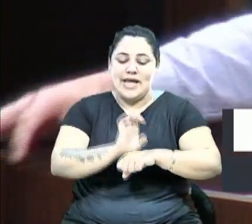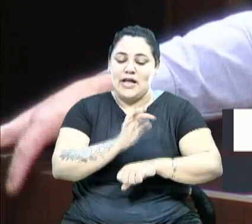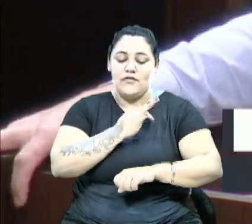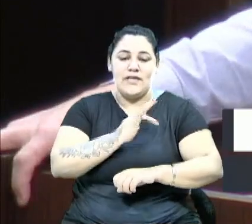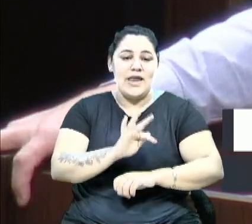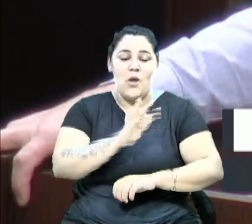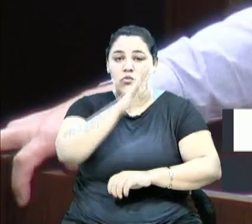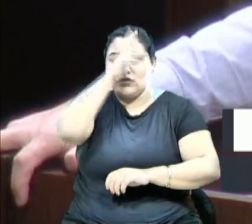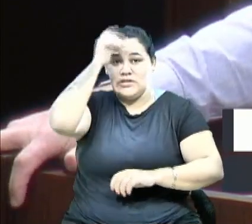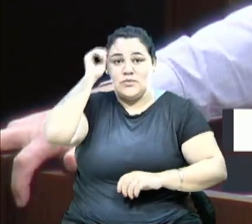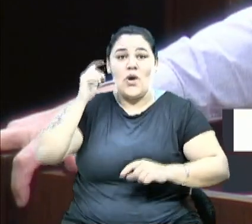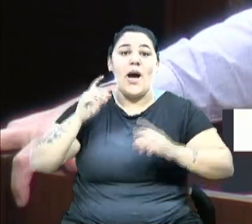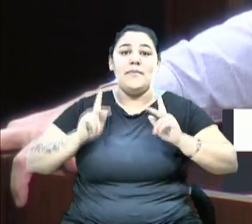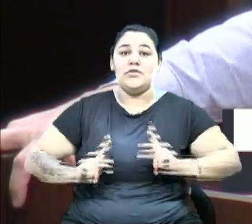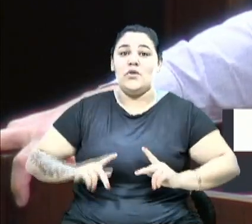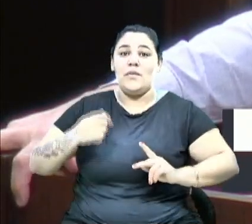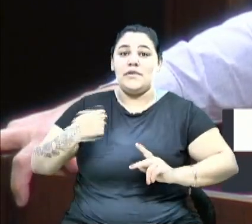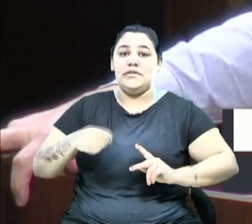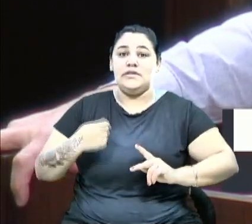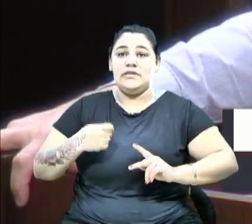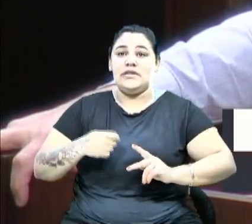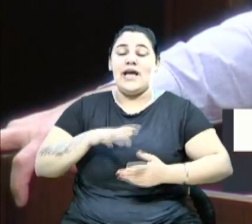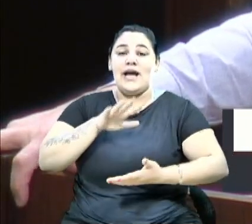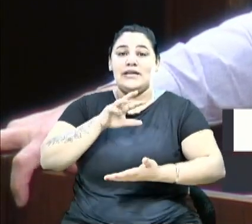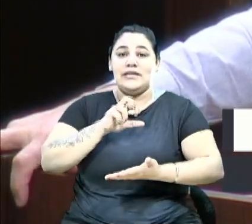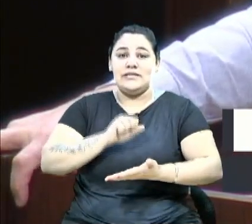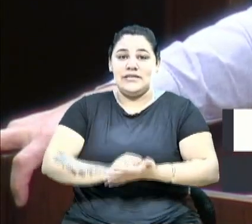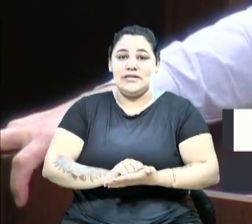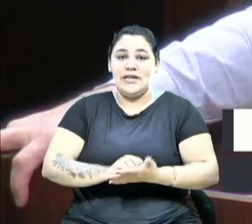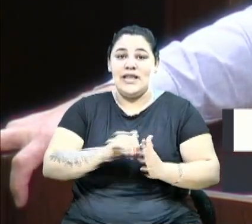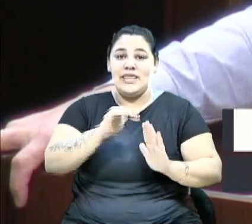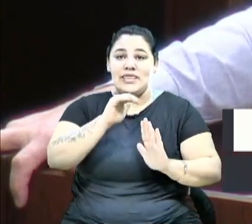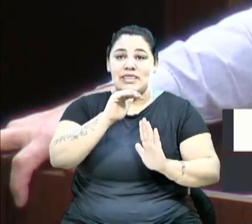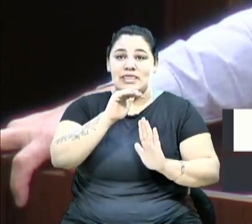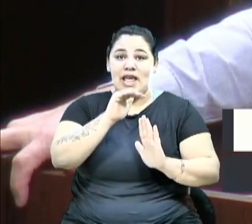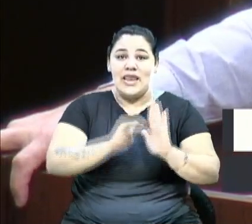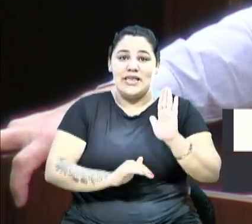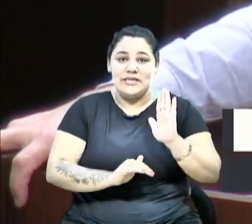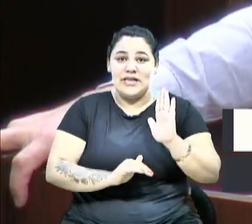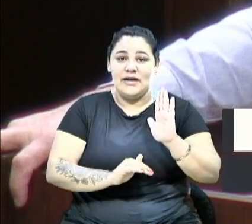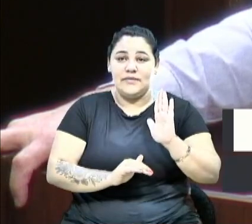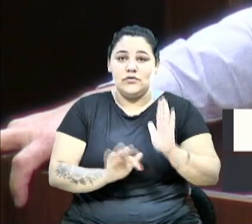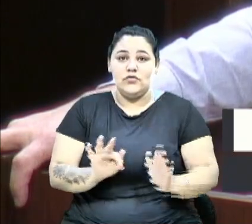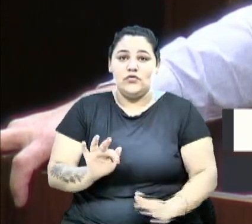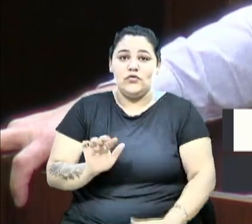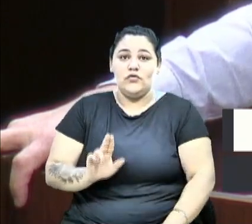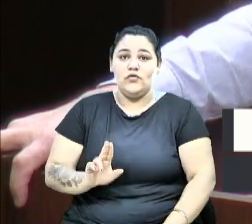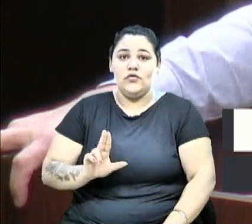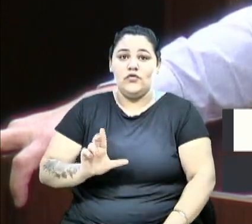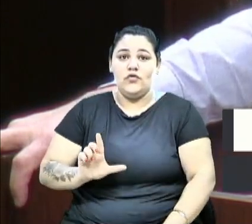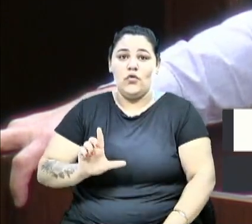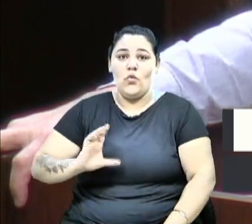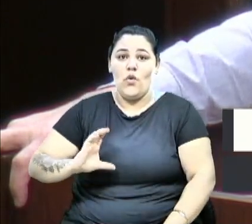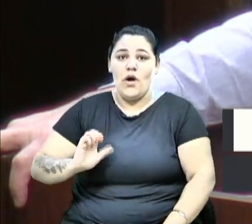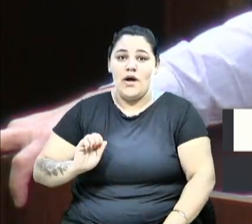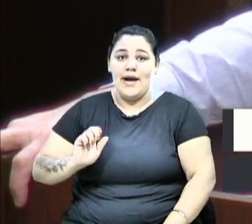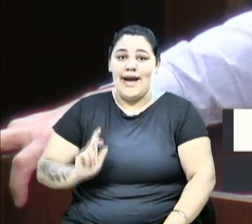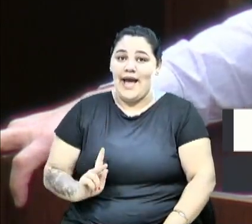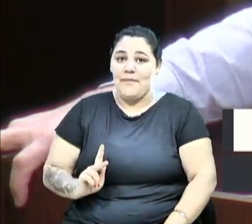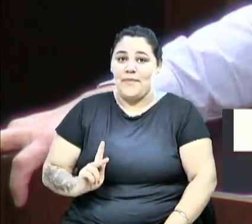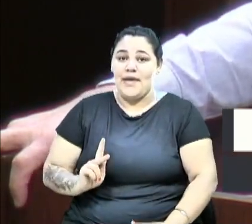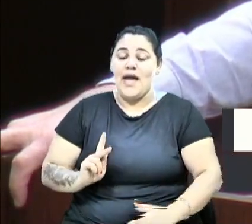estar cadastrada na lista do Fundo da Casa Popular, do FUNCAP. A não ser que seja algum caso, como eu já falei,